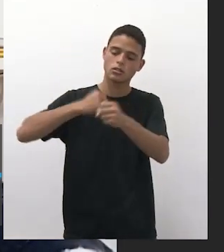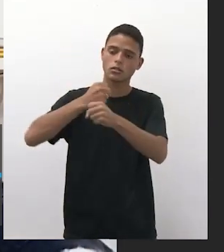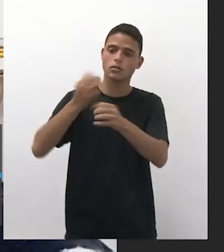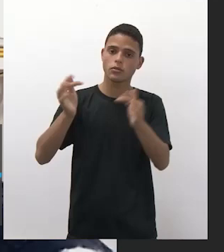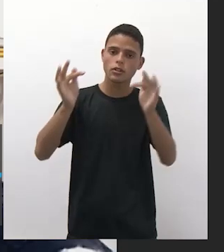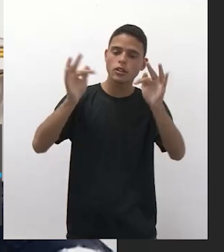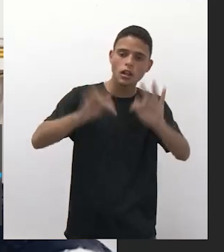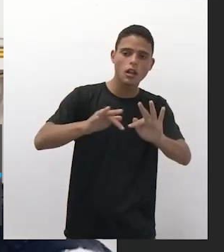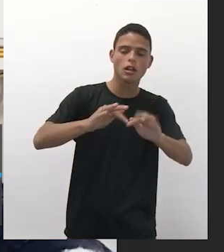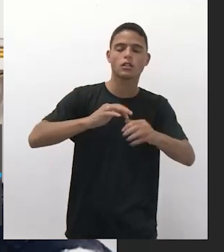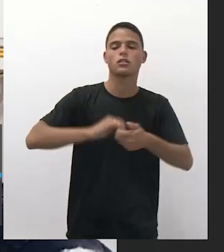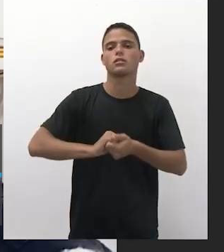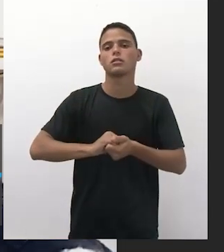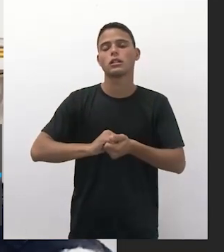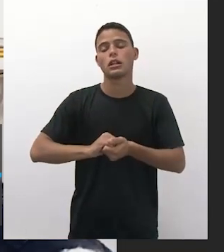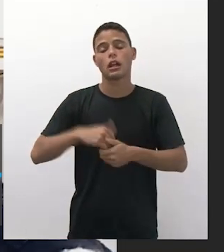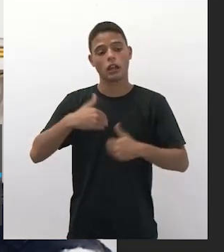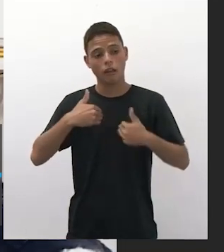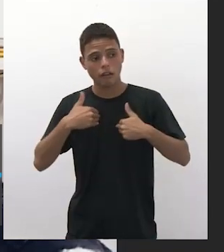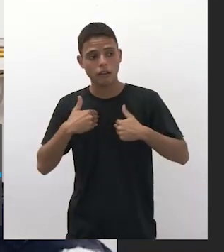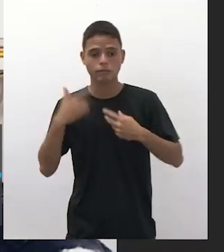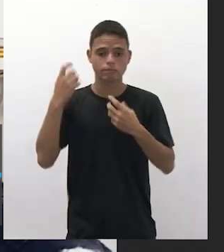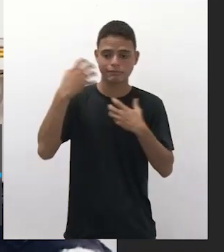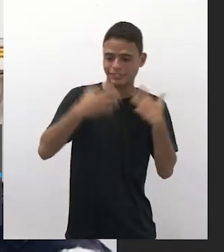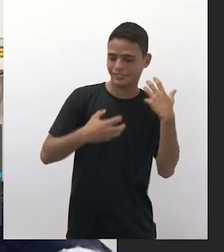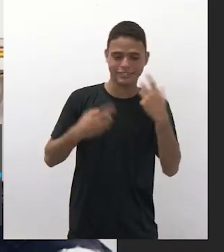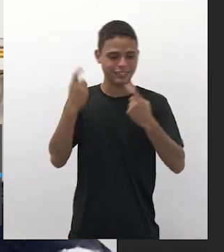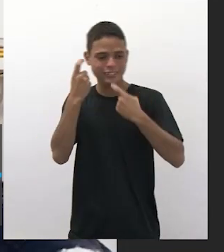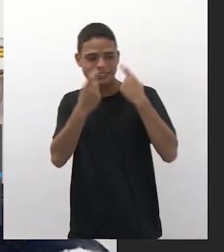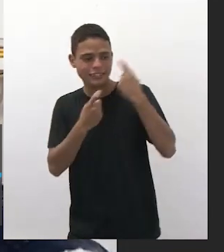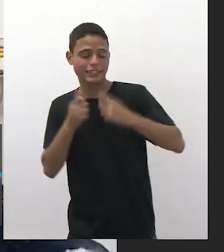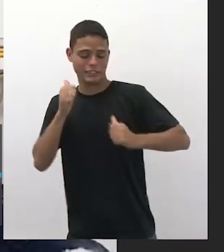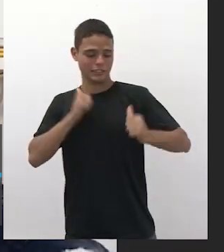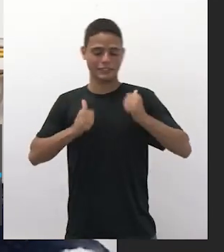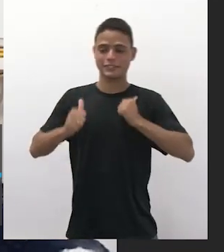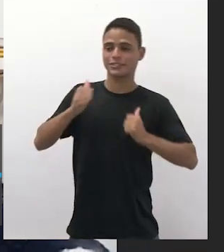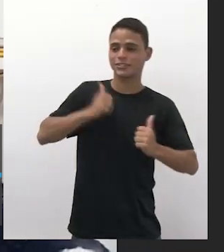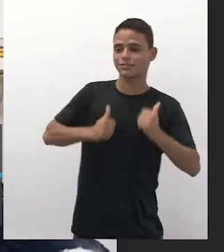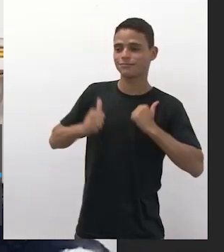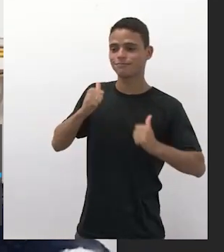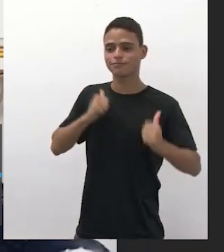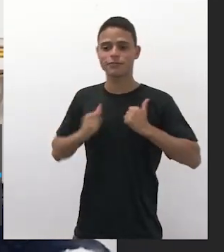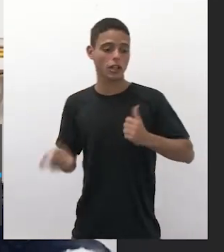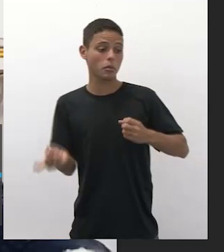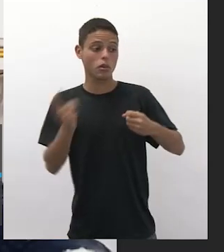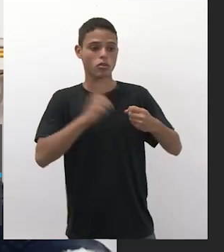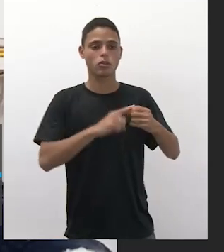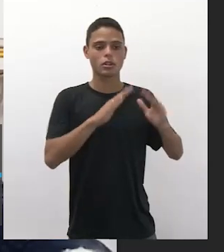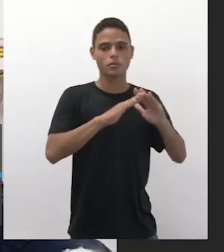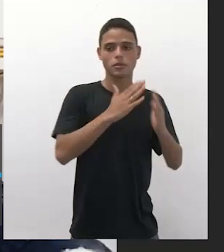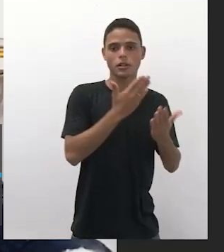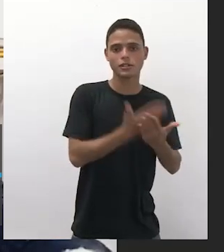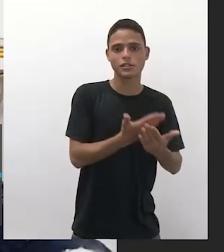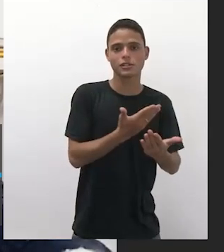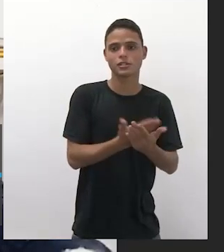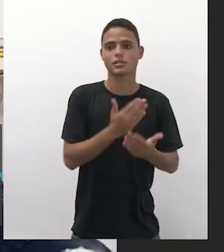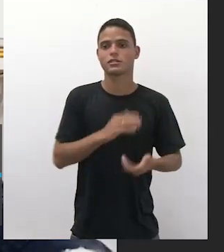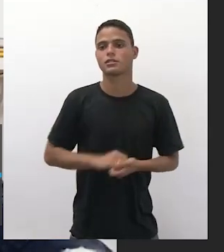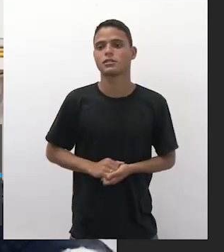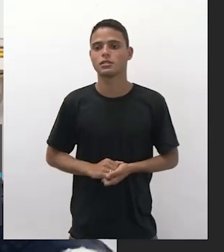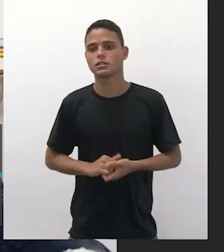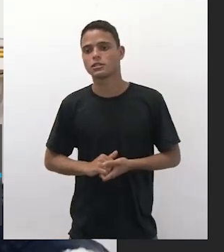E eu ansiosa para voltar para a escola, porque era a atração que a gente tinha ali, né? Ir para a escola